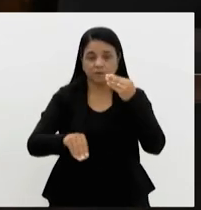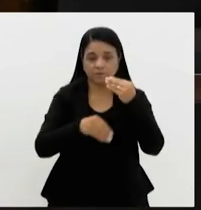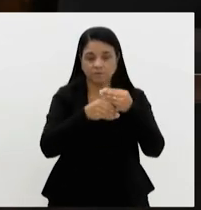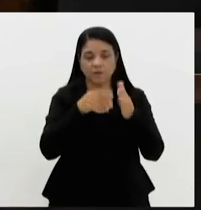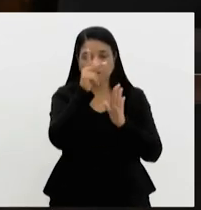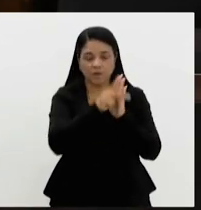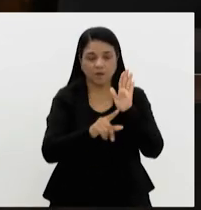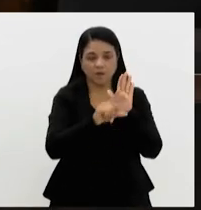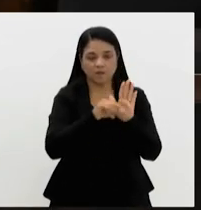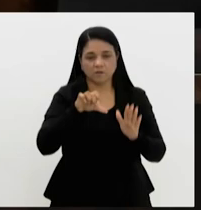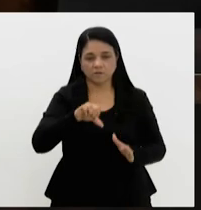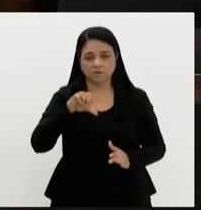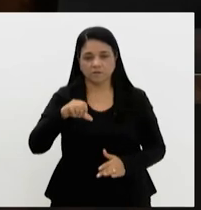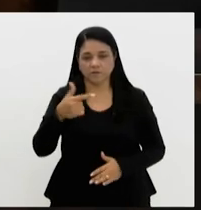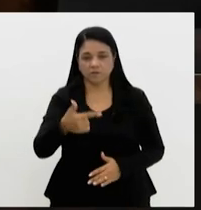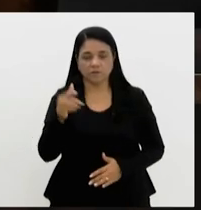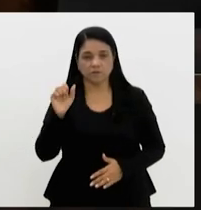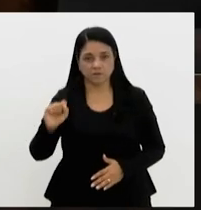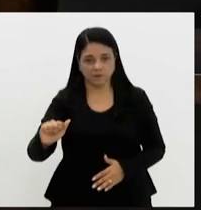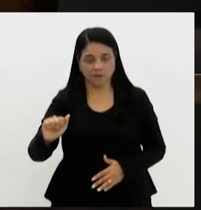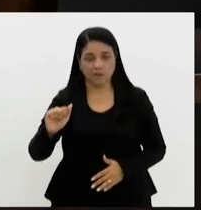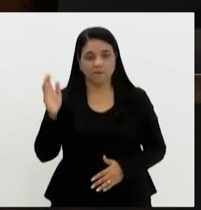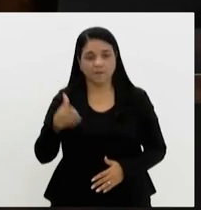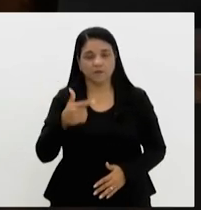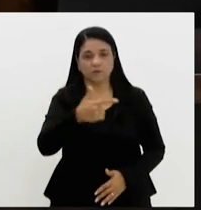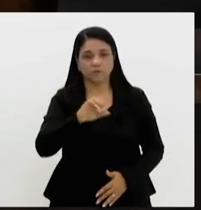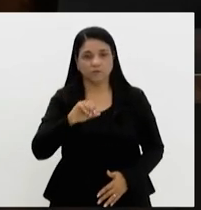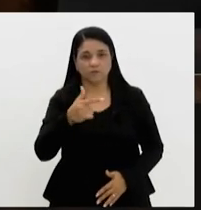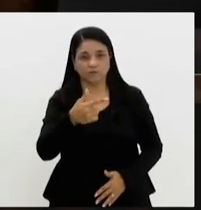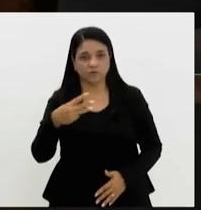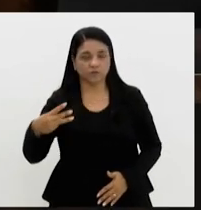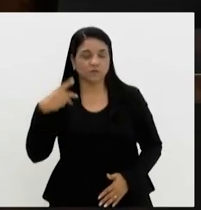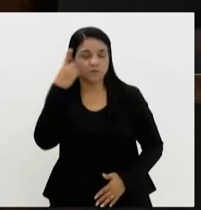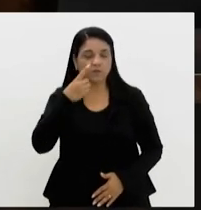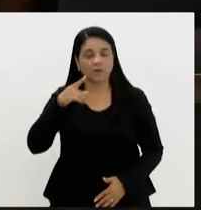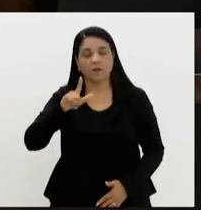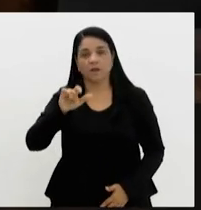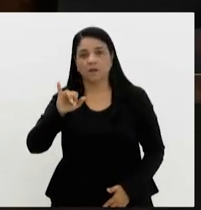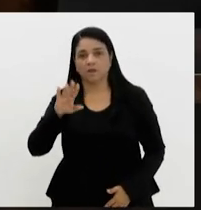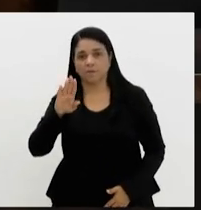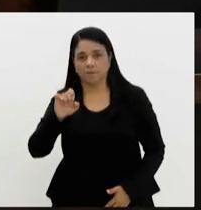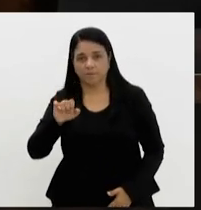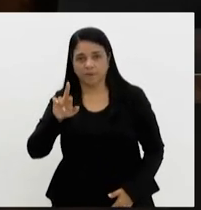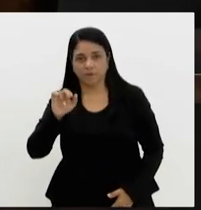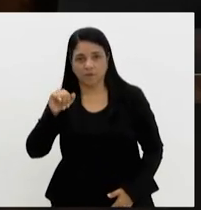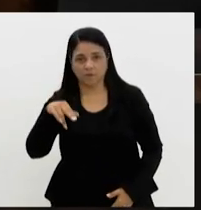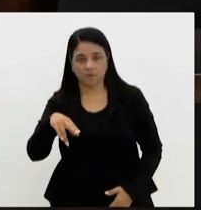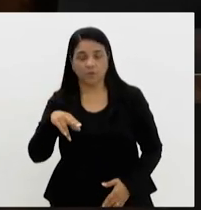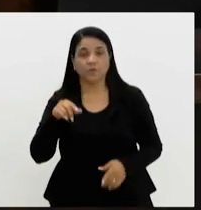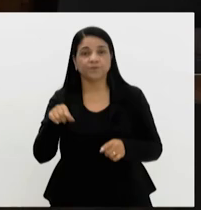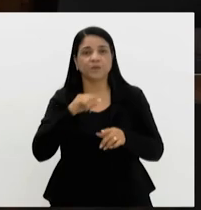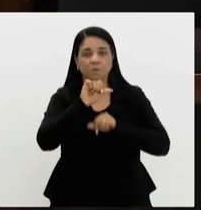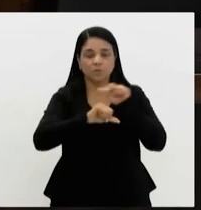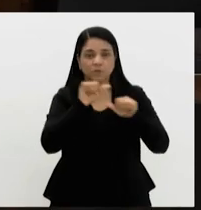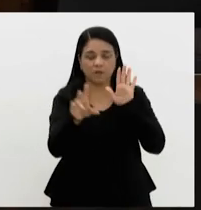projeto de lei número 992-A, de 23, de autoria do deputado Daniel Liberon, que altera a lei